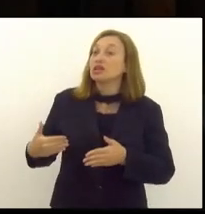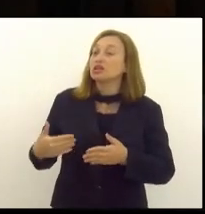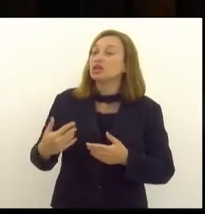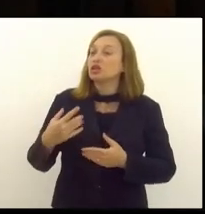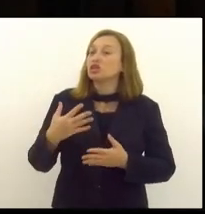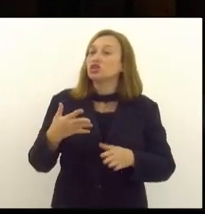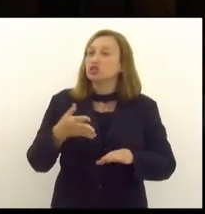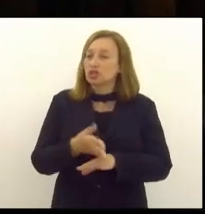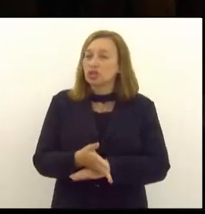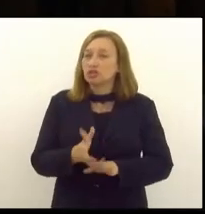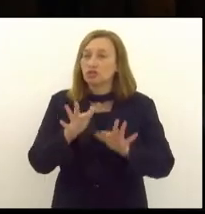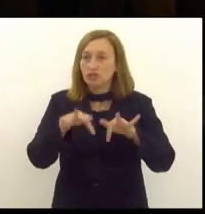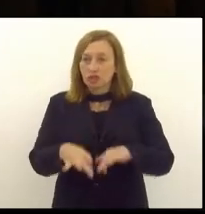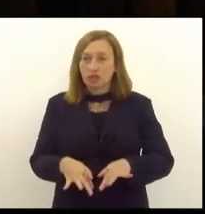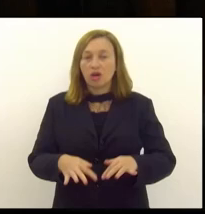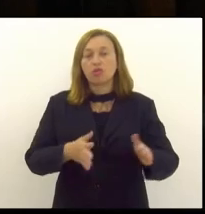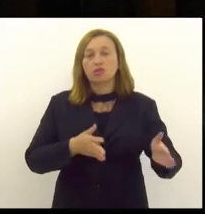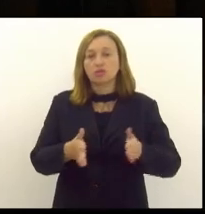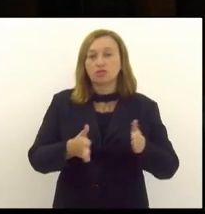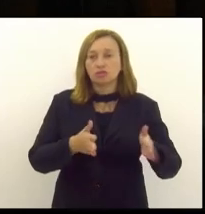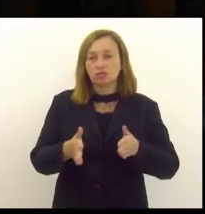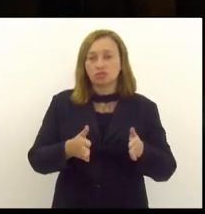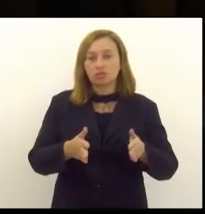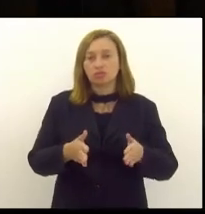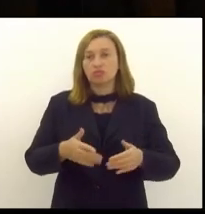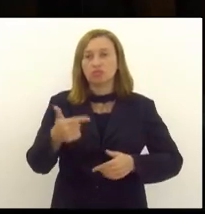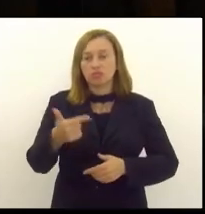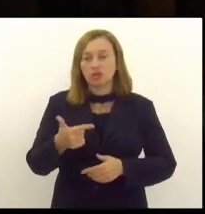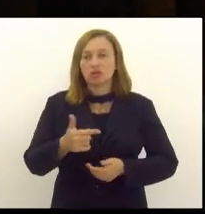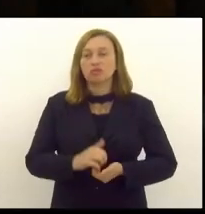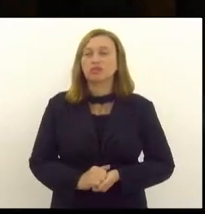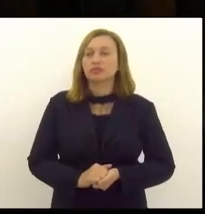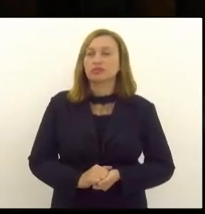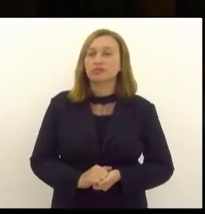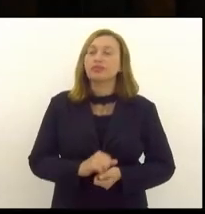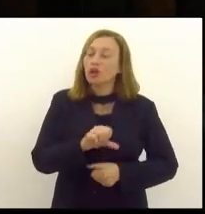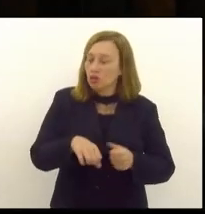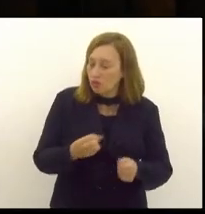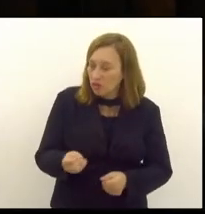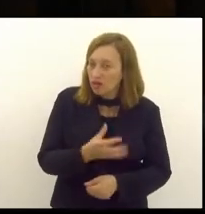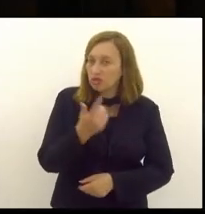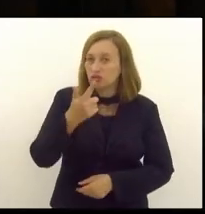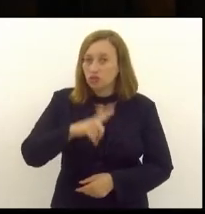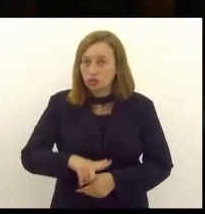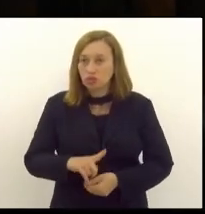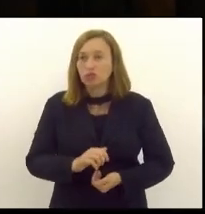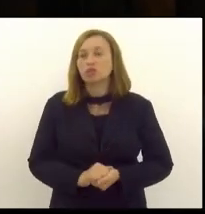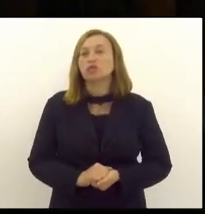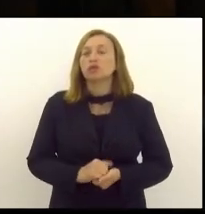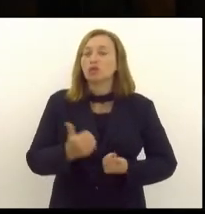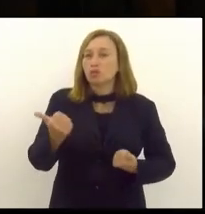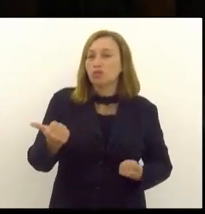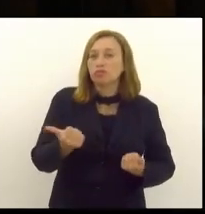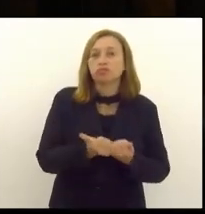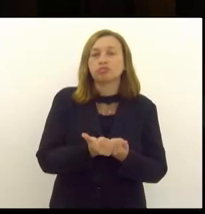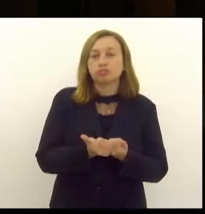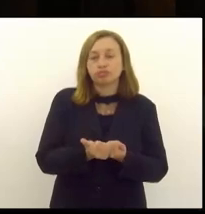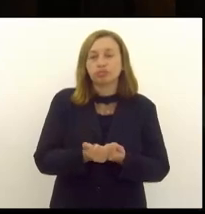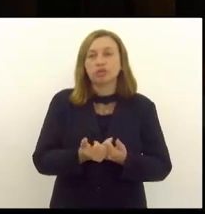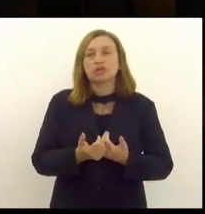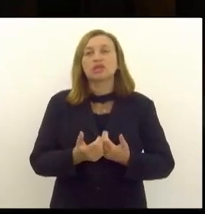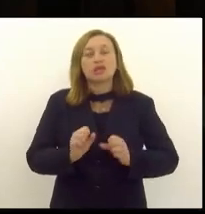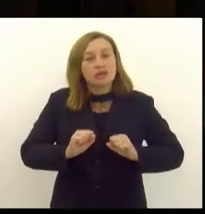seu final do segundo ciclo, quiçá, tenho certeza, renovaremos com auxílio da